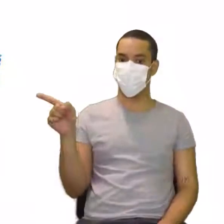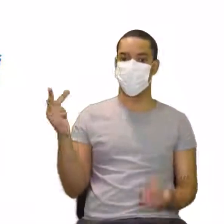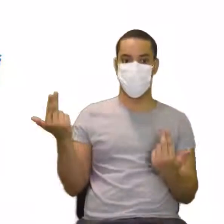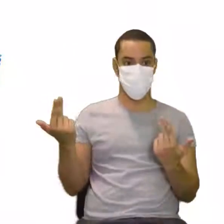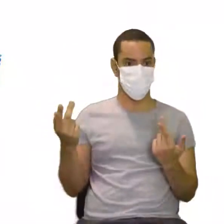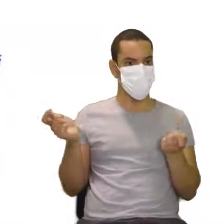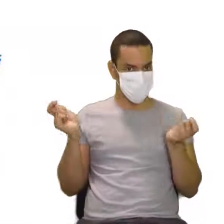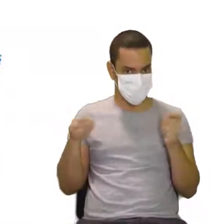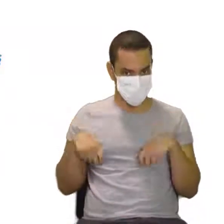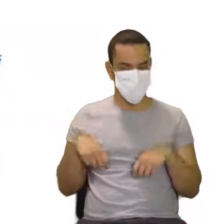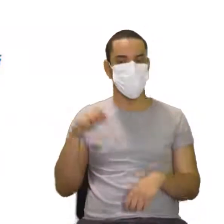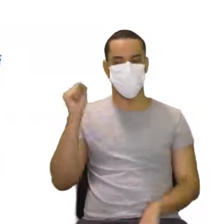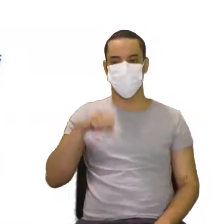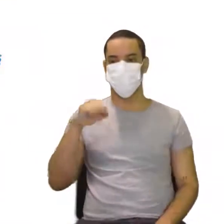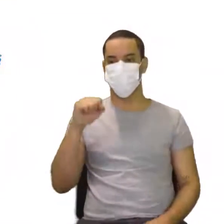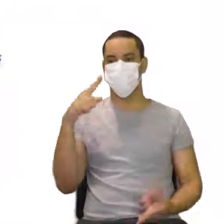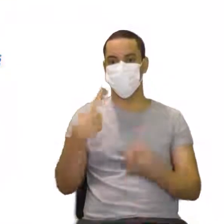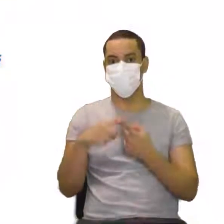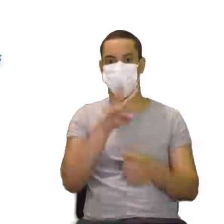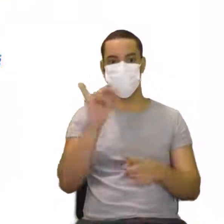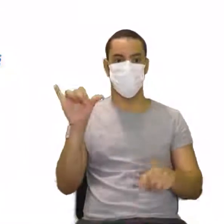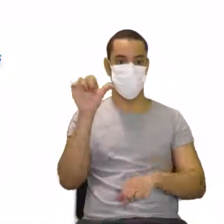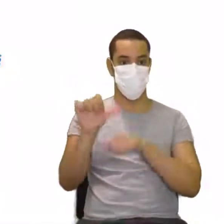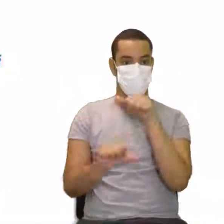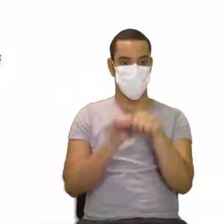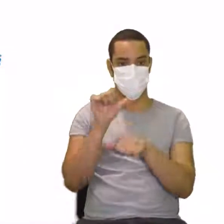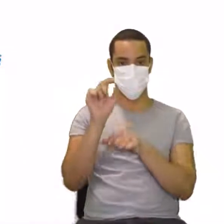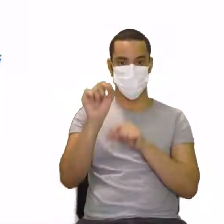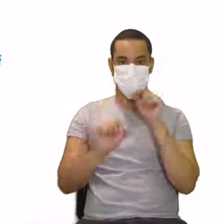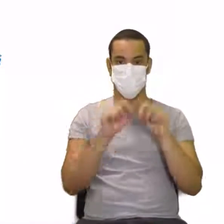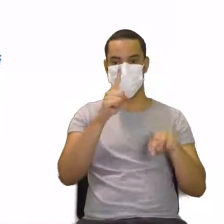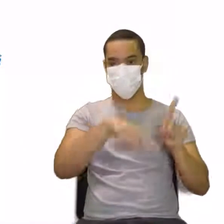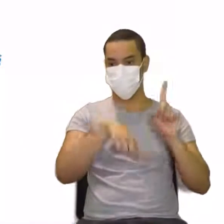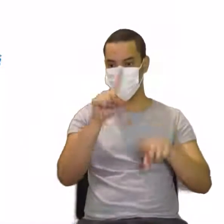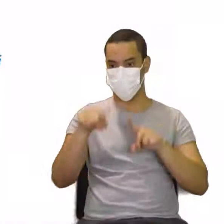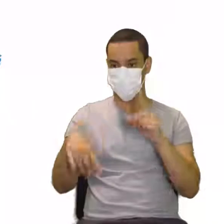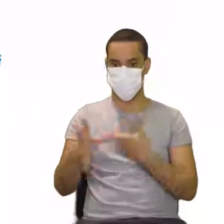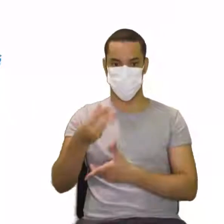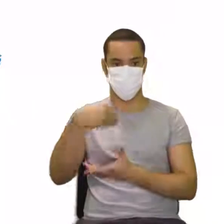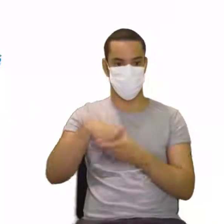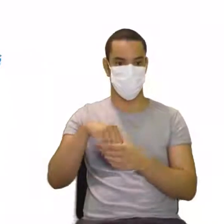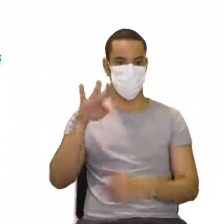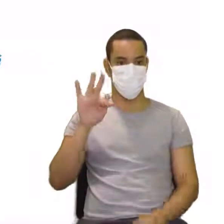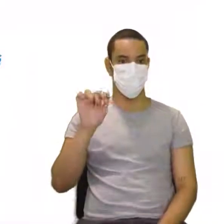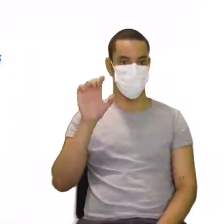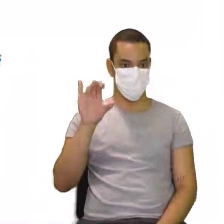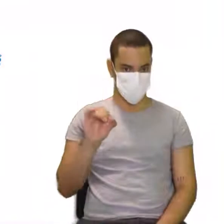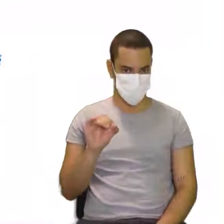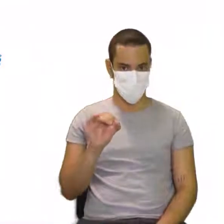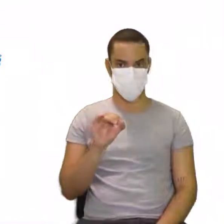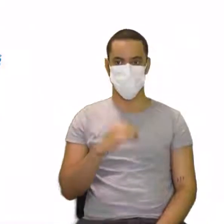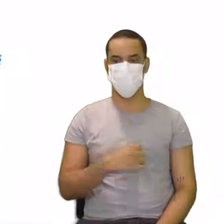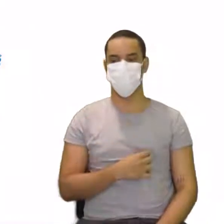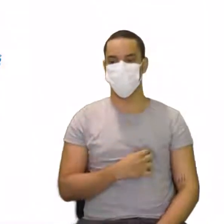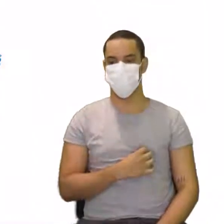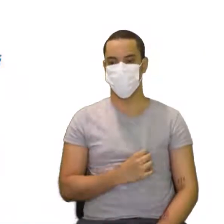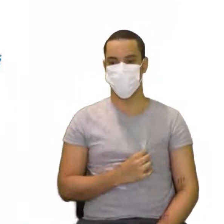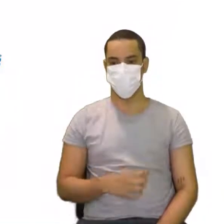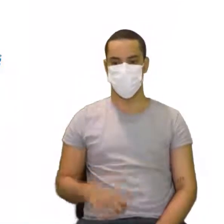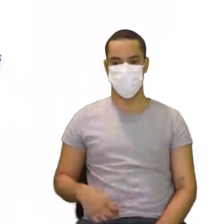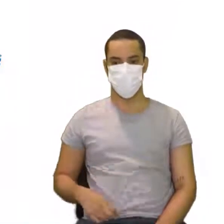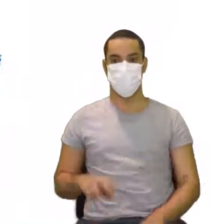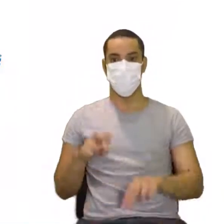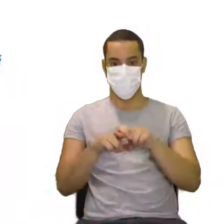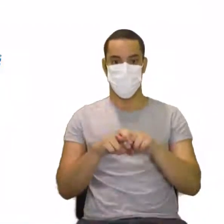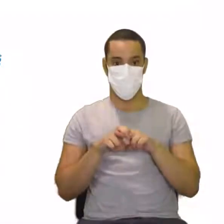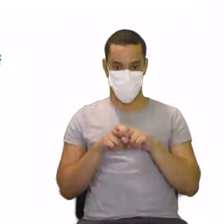desenho? Pode, pessoal, isso também vai modificar a variação do fluxo, ok? Então aqui, olha só, nesse